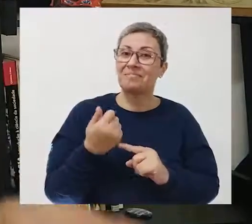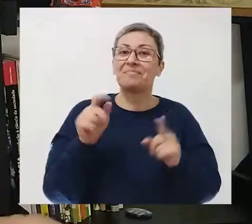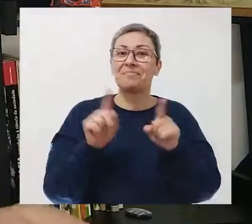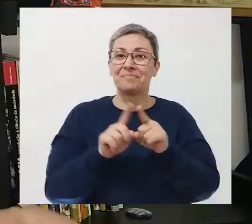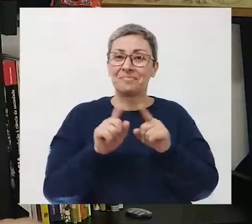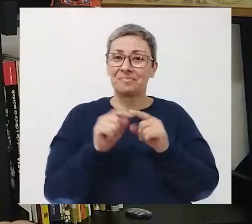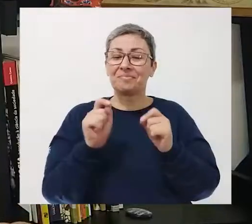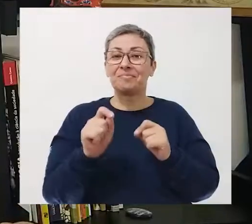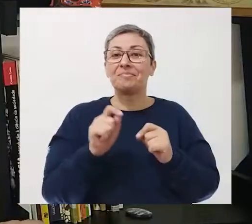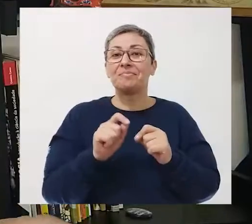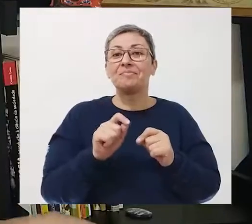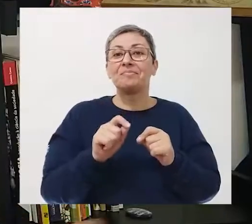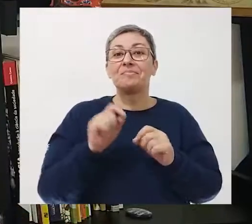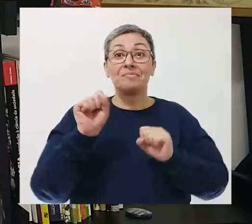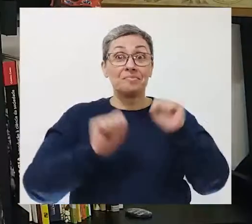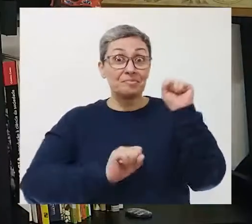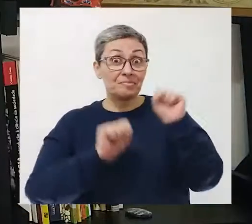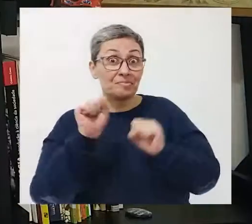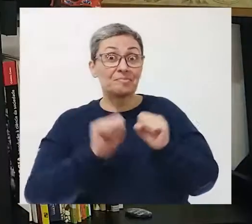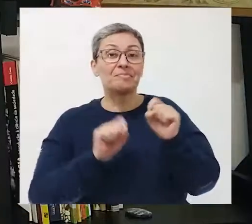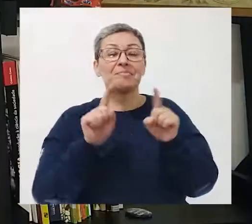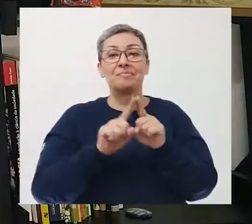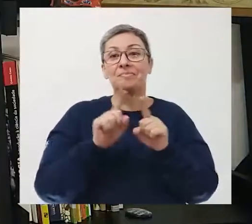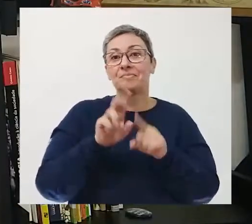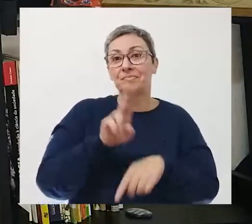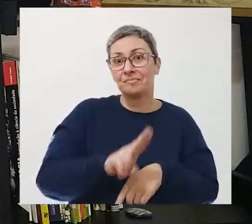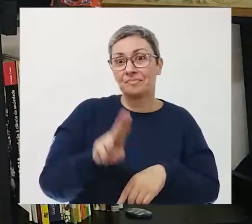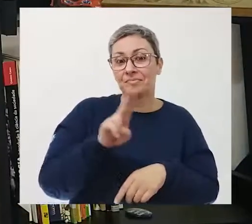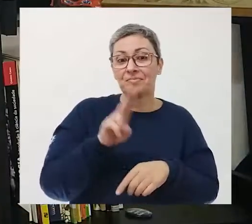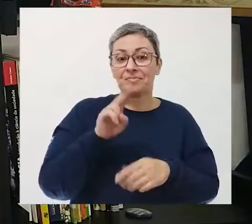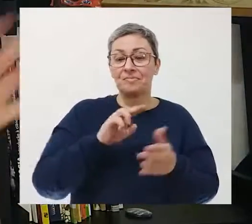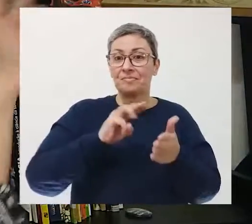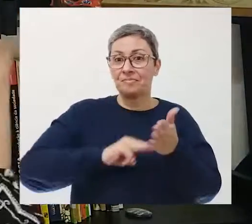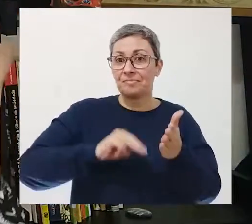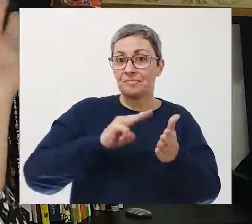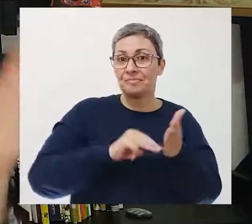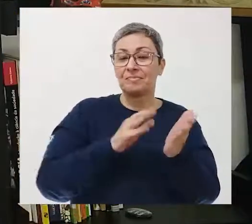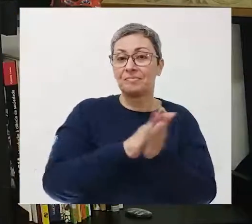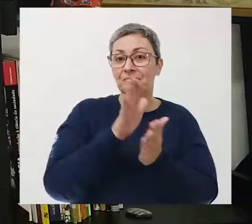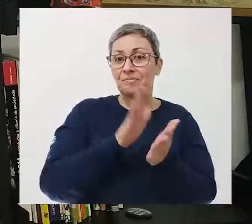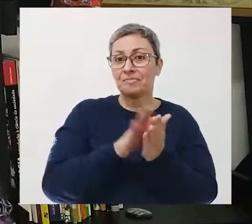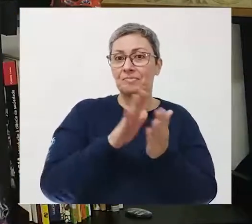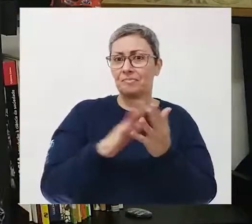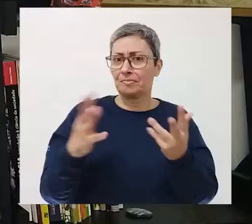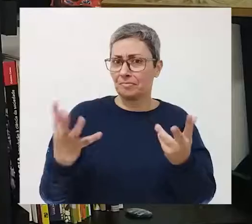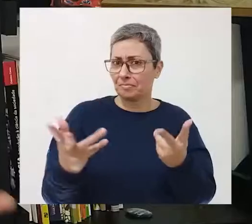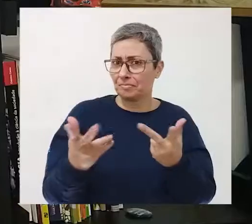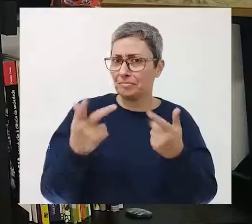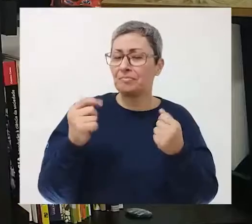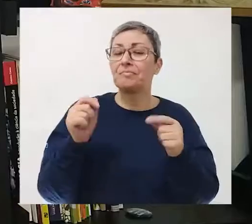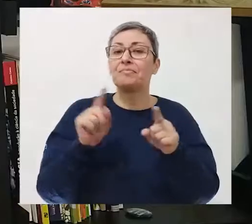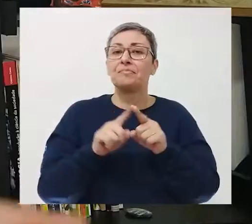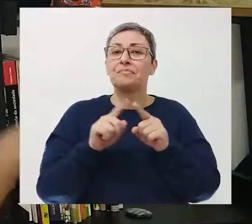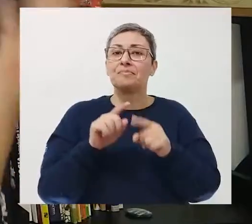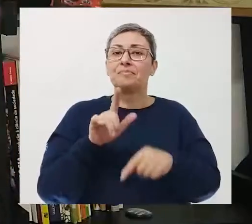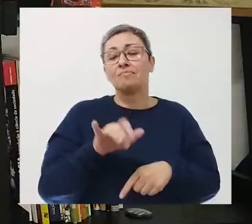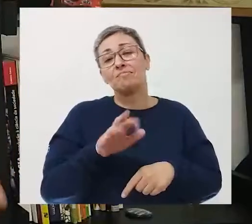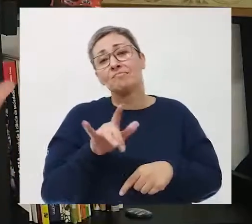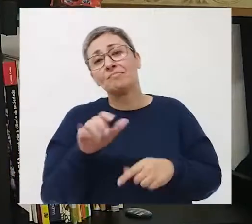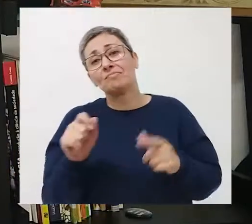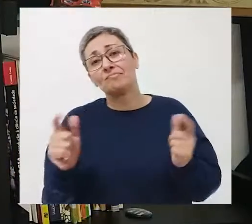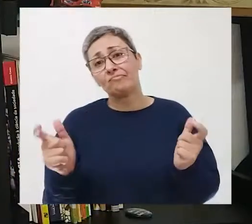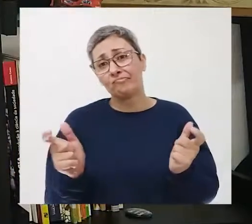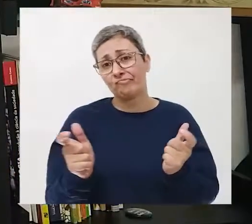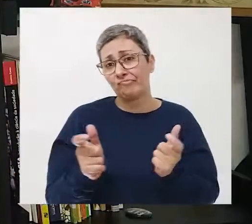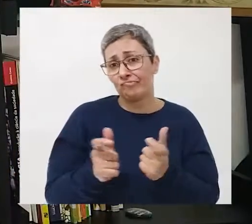Com a industrialização e a utilização de métodos de impressão mais sofisticados, a xilogravura foi